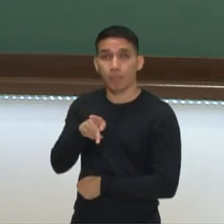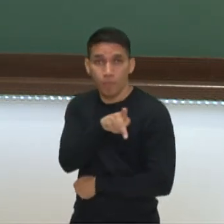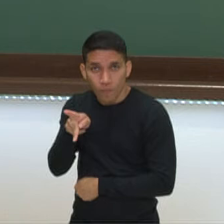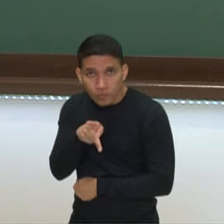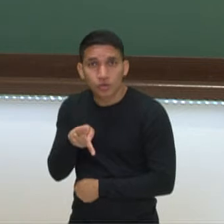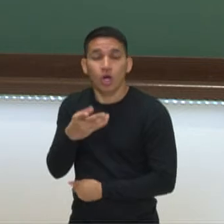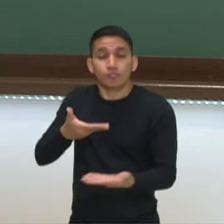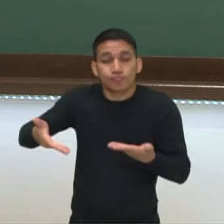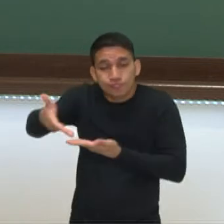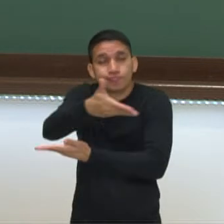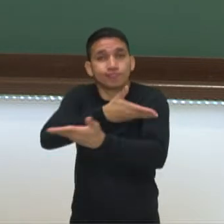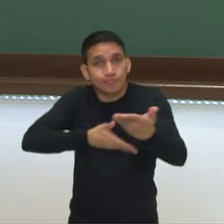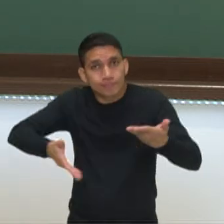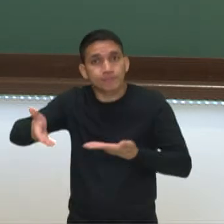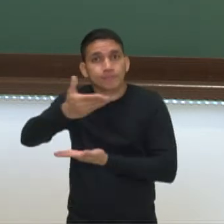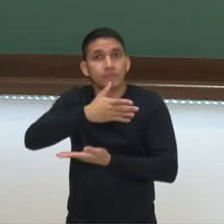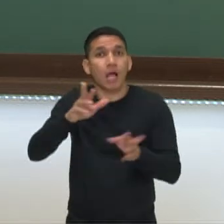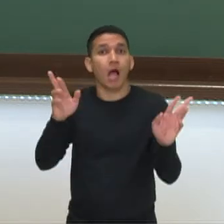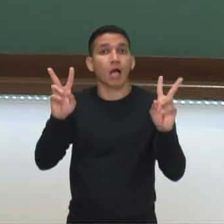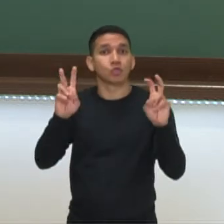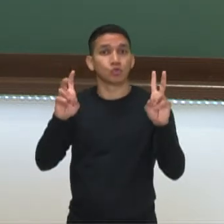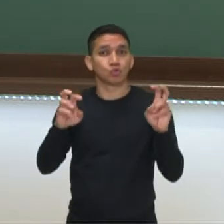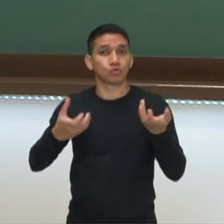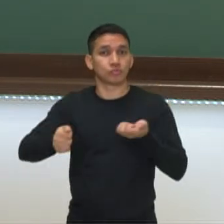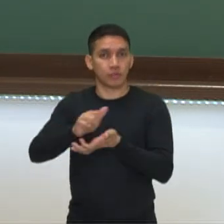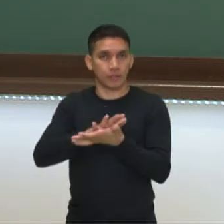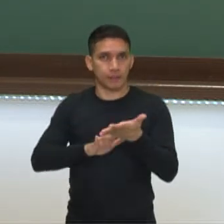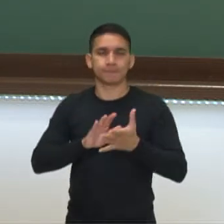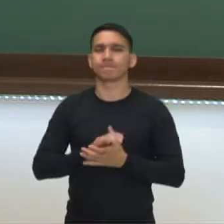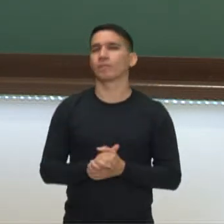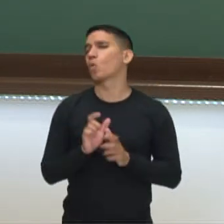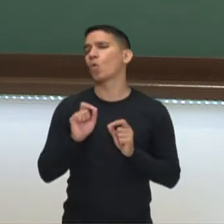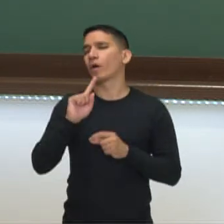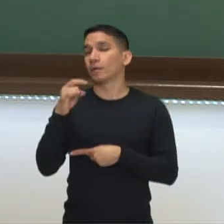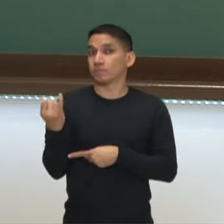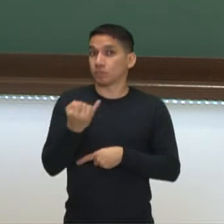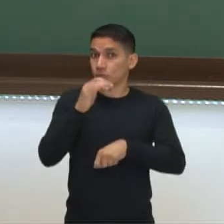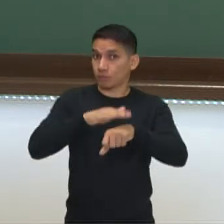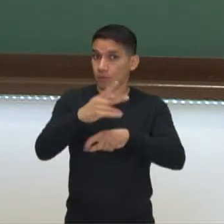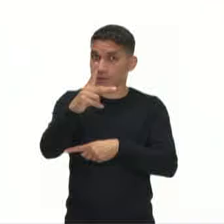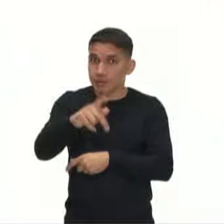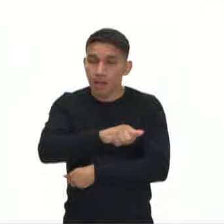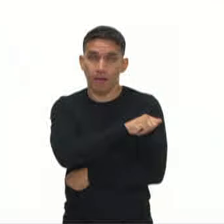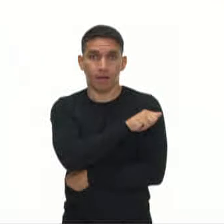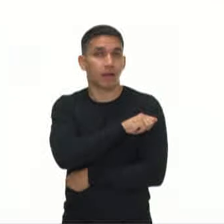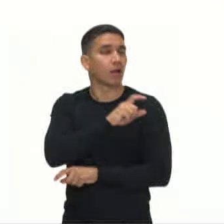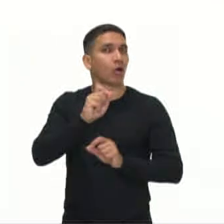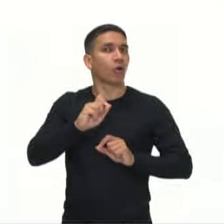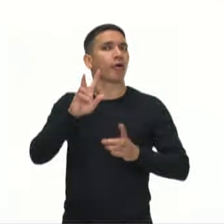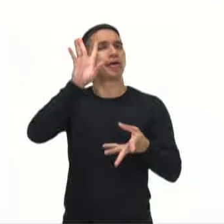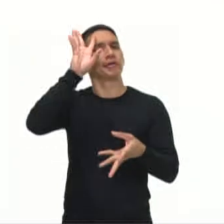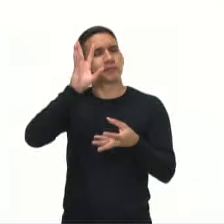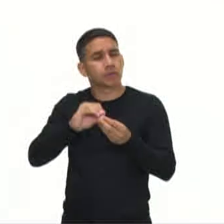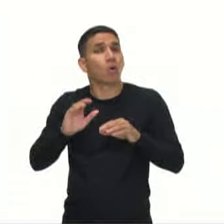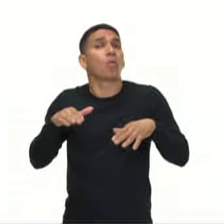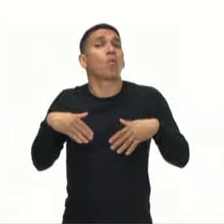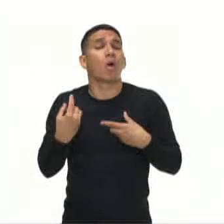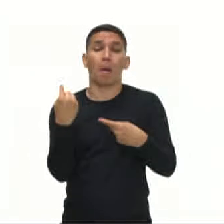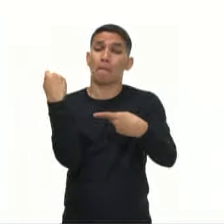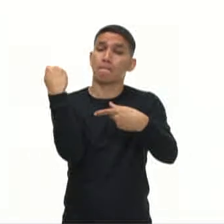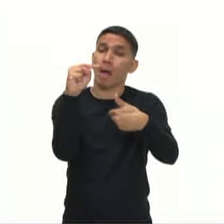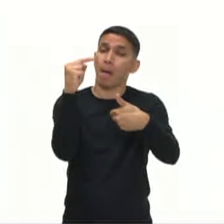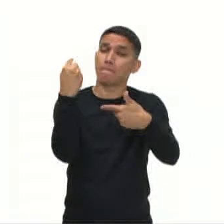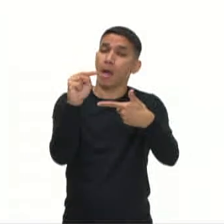ideias com relação a essa tarefa, né? É muito importante que você, estudante, né, reconheça quais são as tarefas